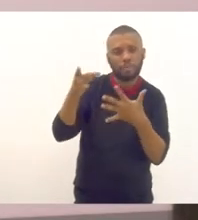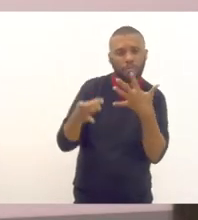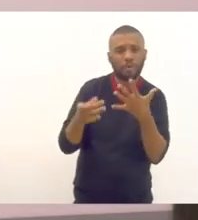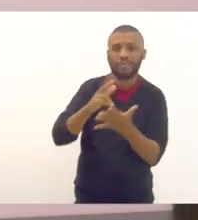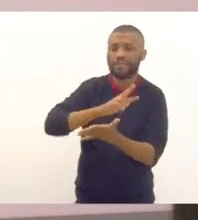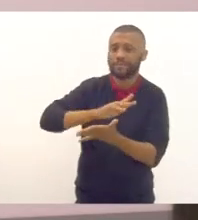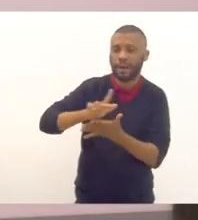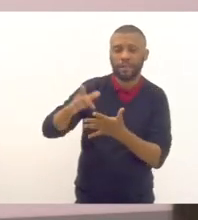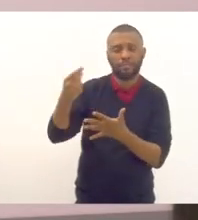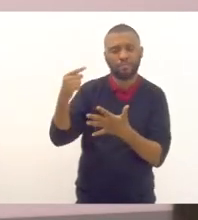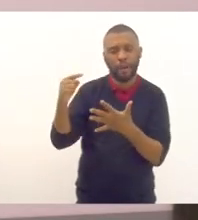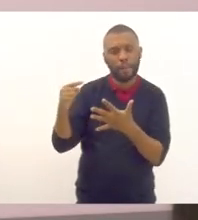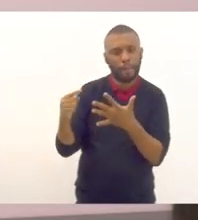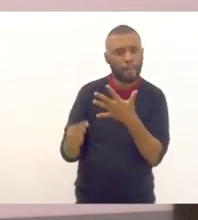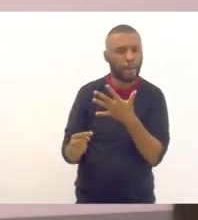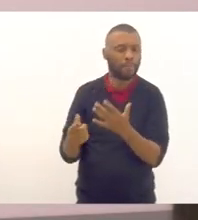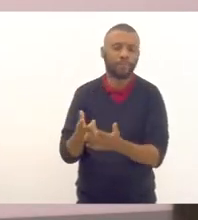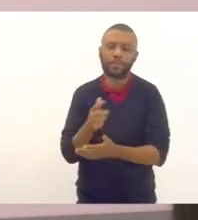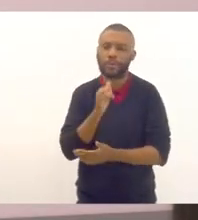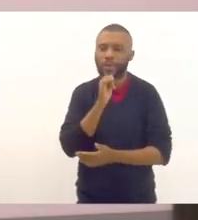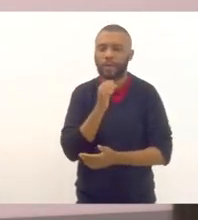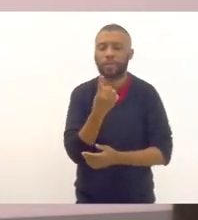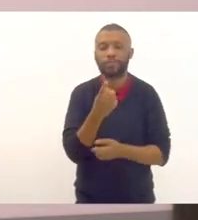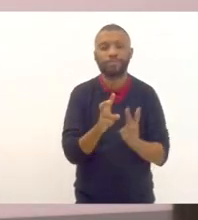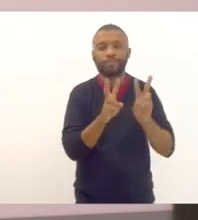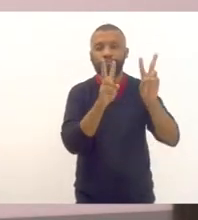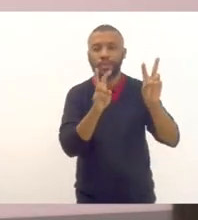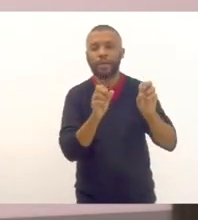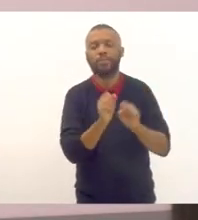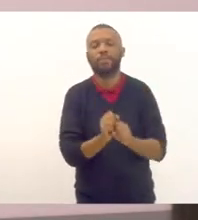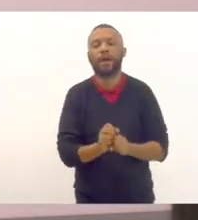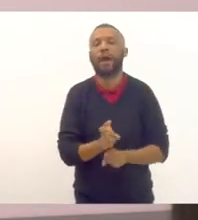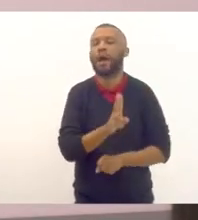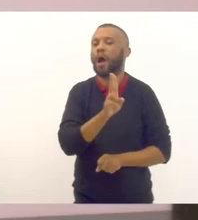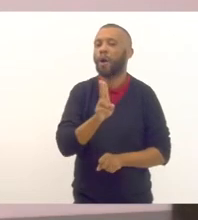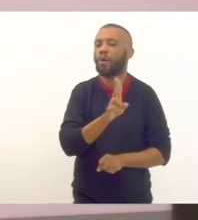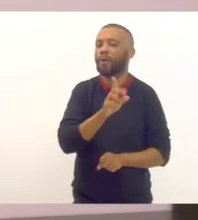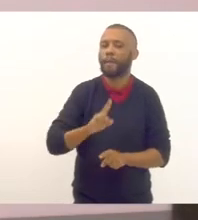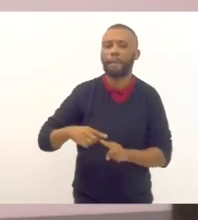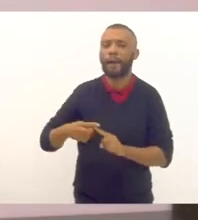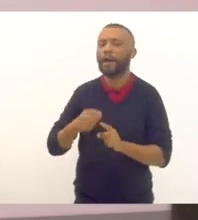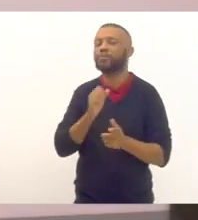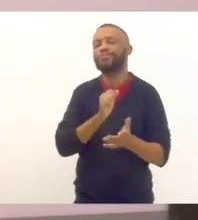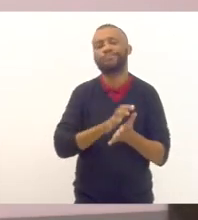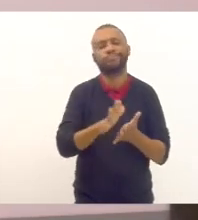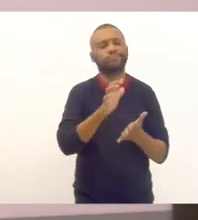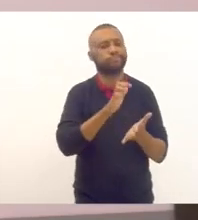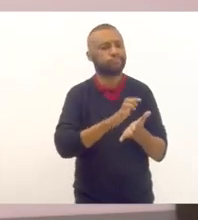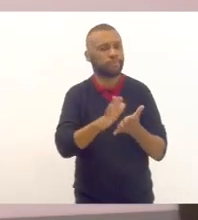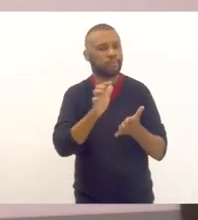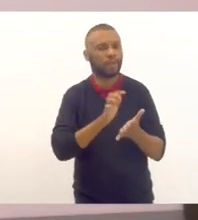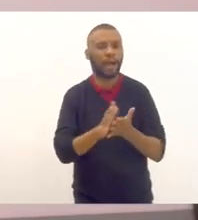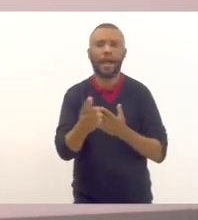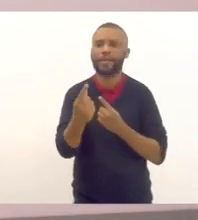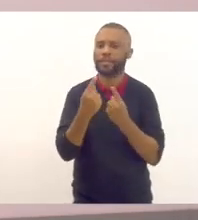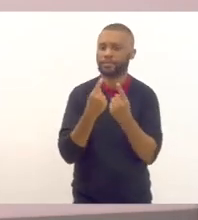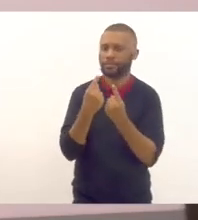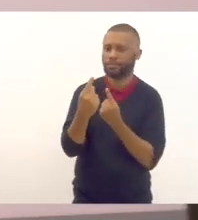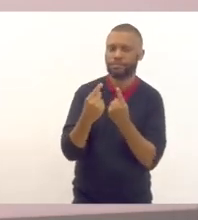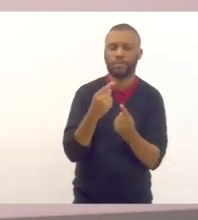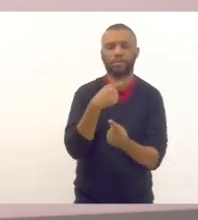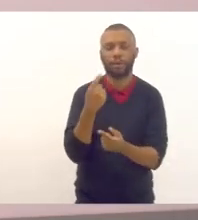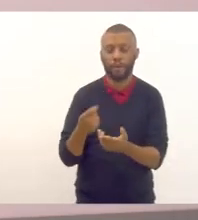um deles é a utilização e o desgaste das nossas rodovias. Então, a gente